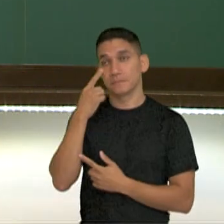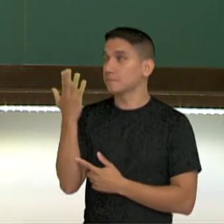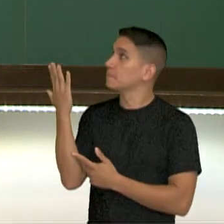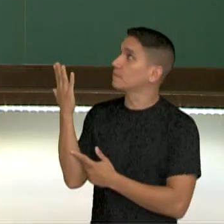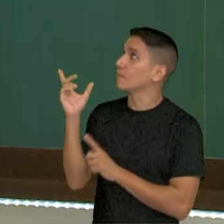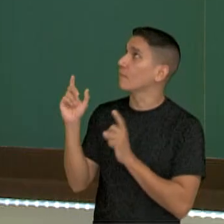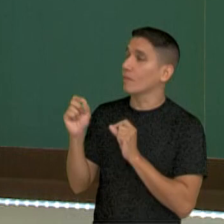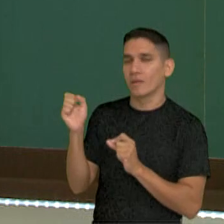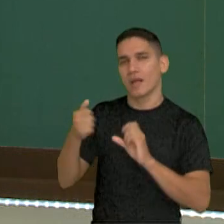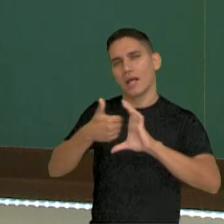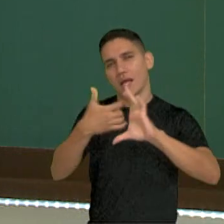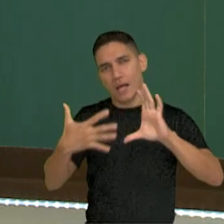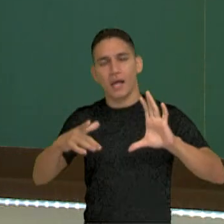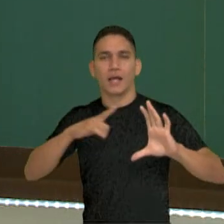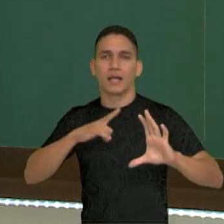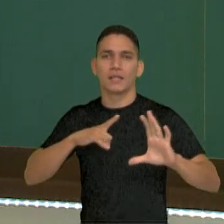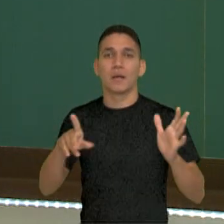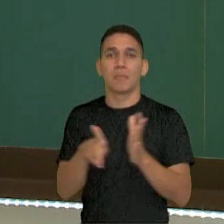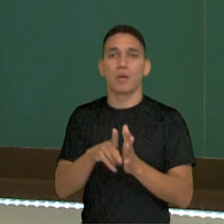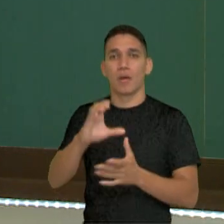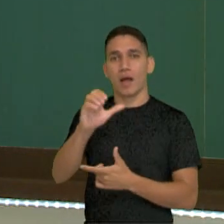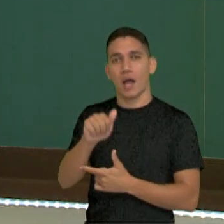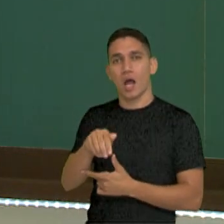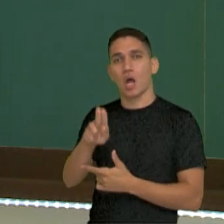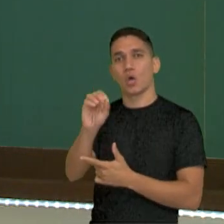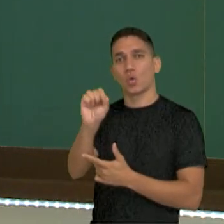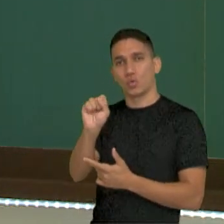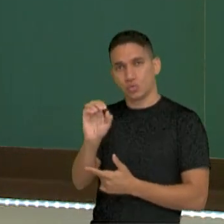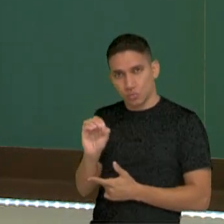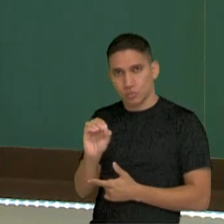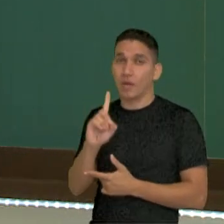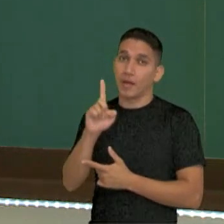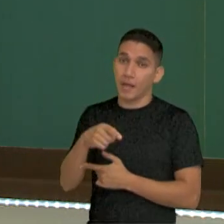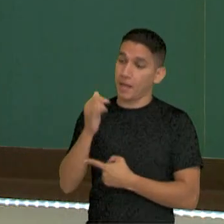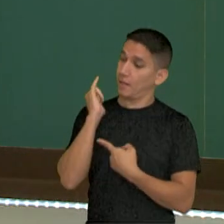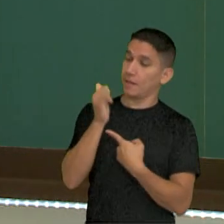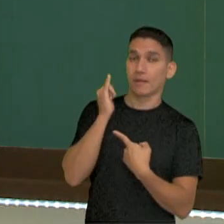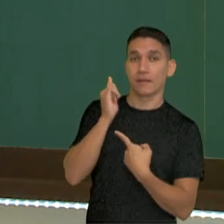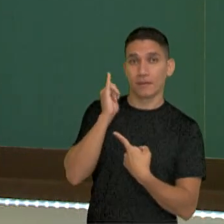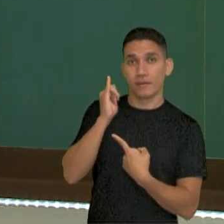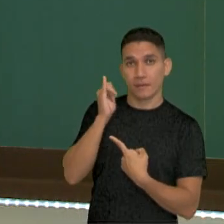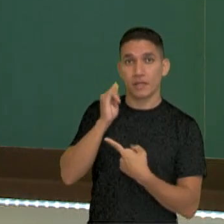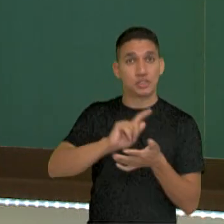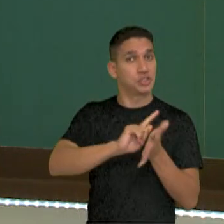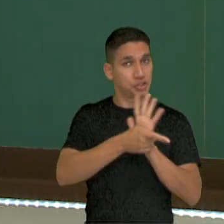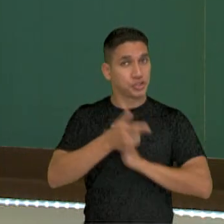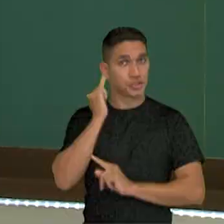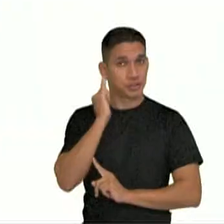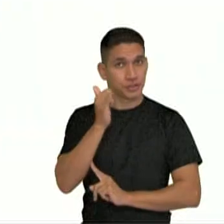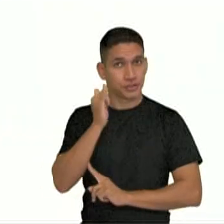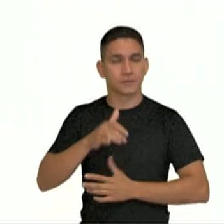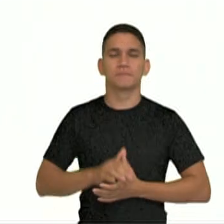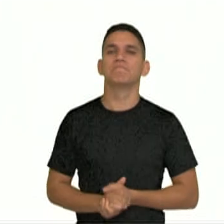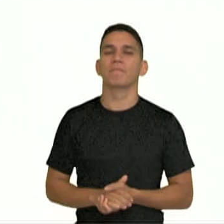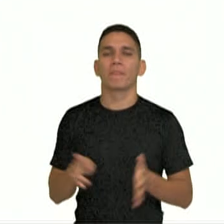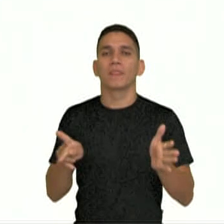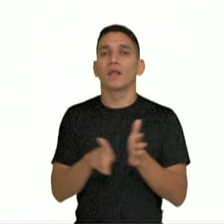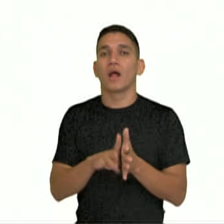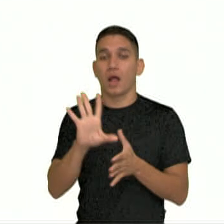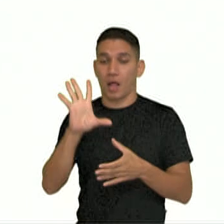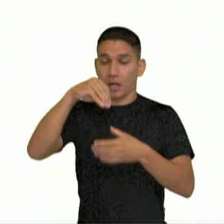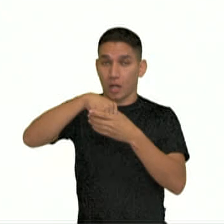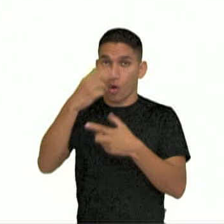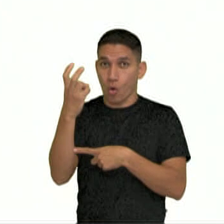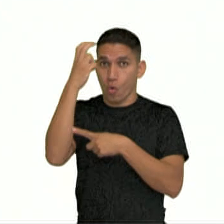ver as características do causo. Então, é um gênero narrativo, é uma narração. Faz parte da